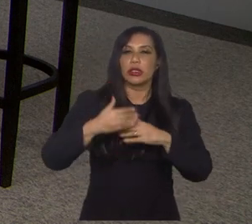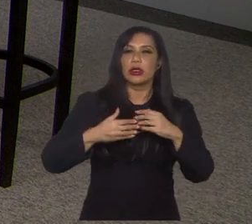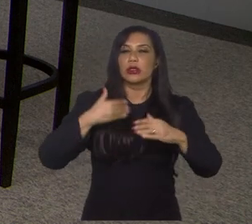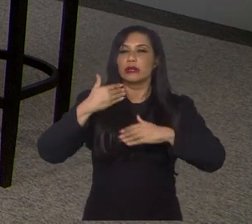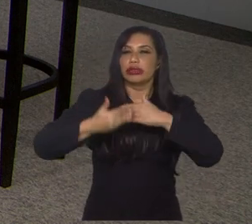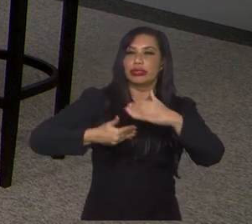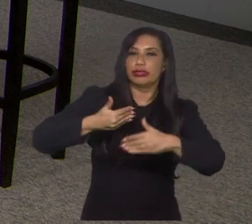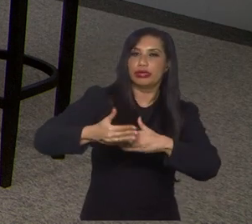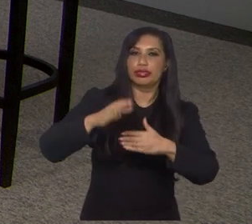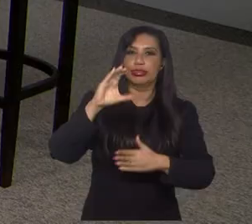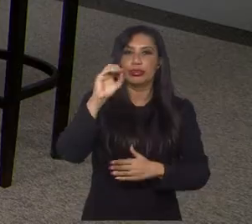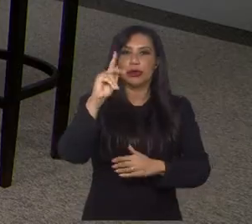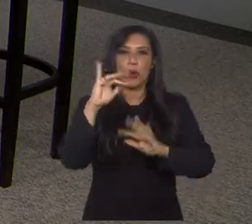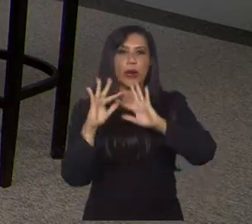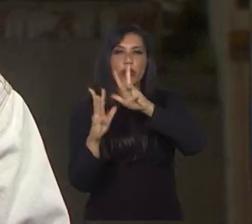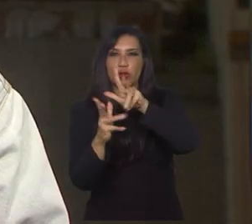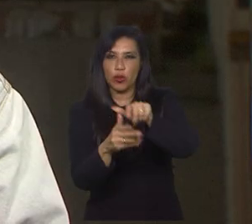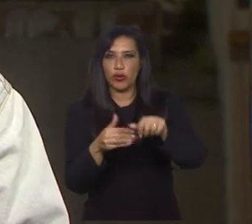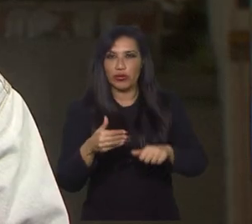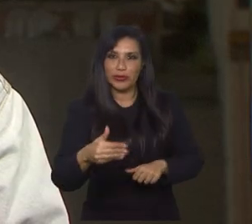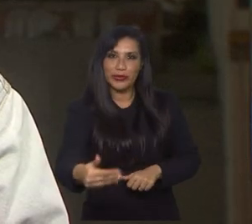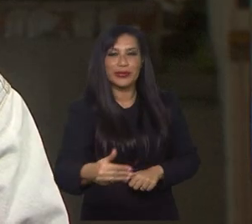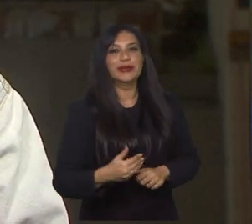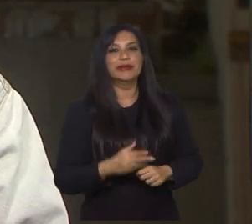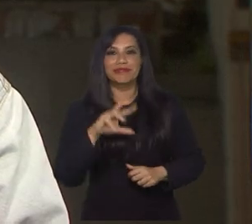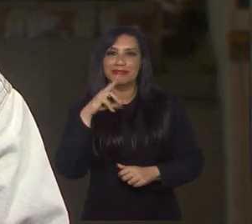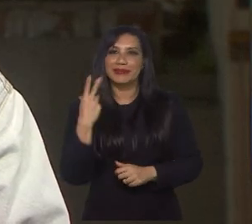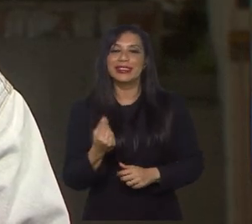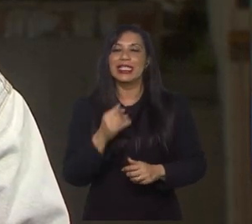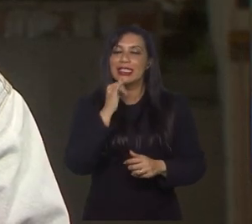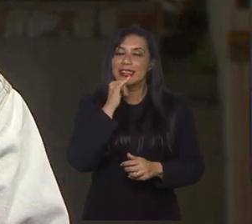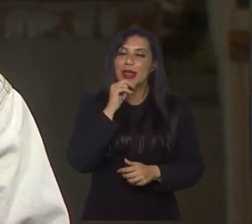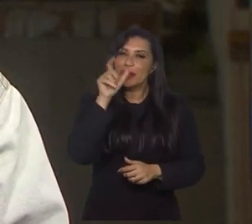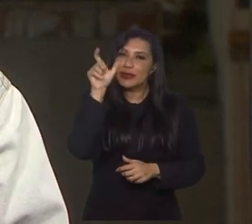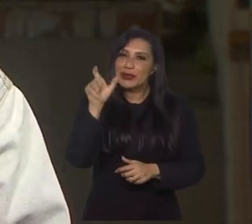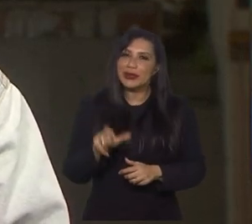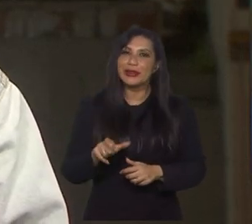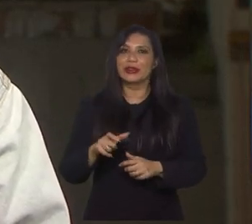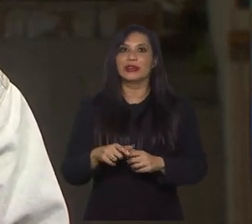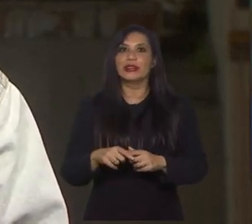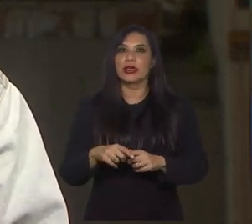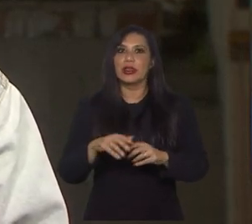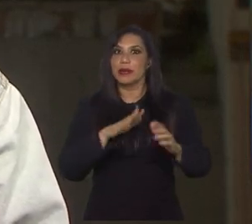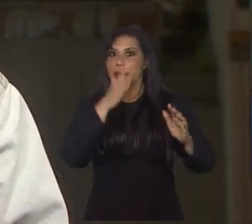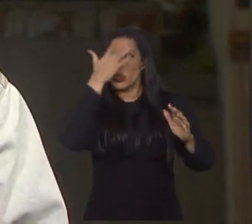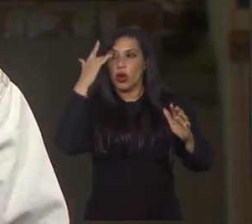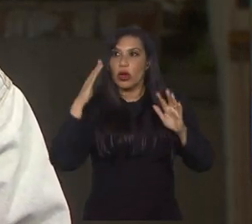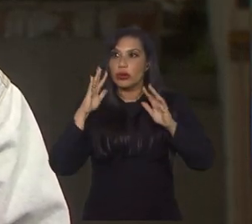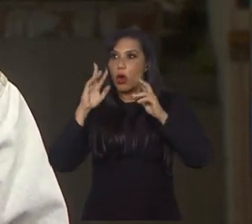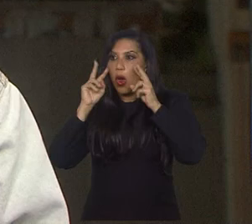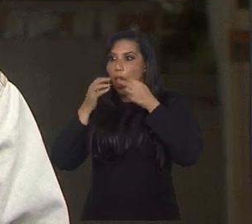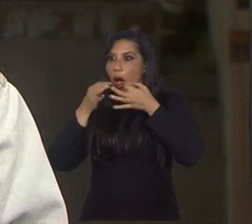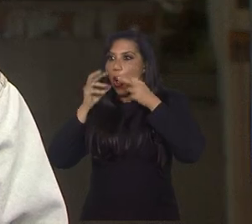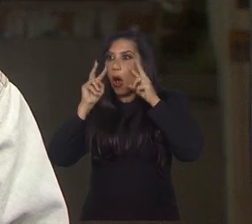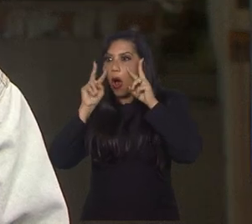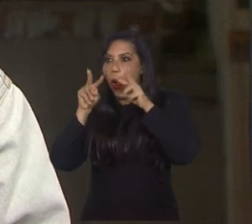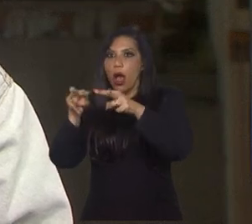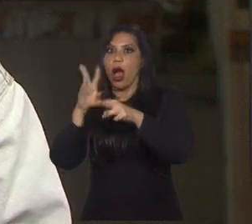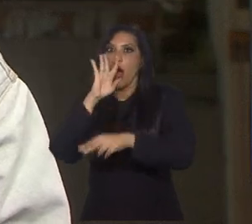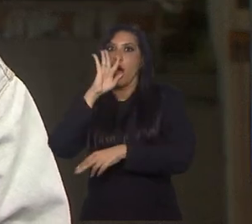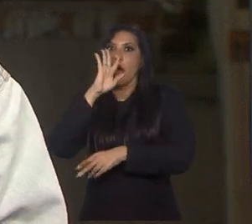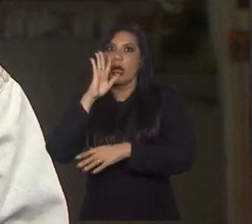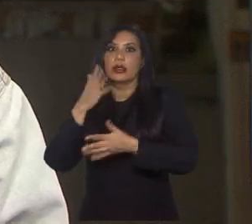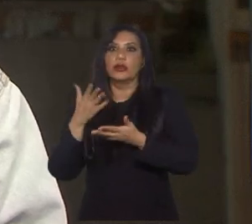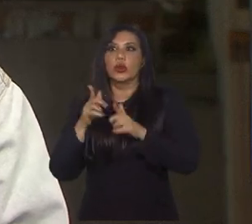Copa do Mundo, né, pela frente. E vem com os holofotes em cima dela. Não por acaso. Acabou de